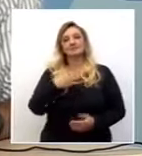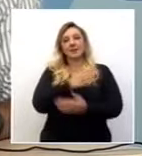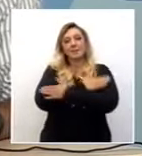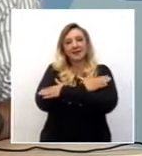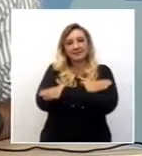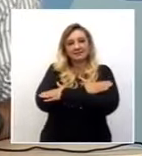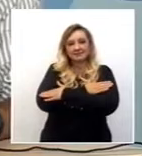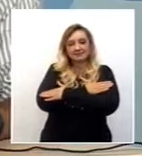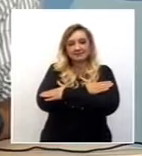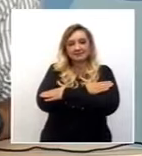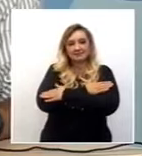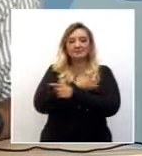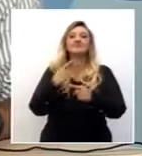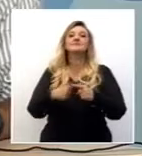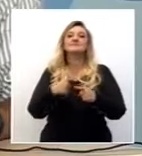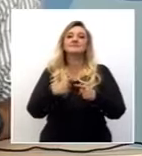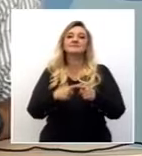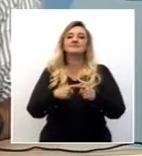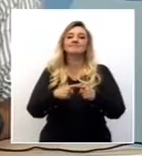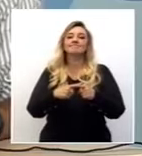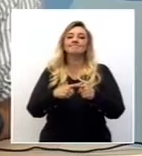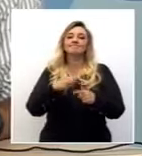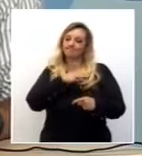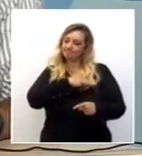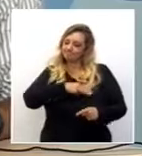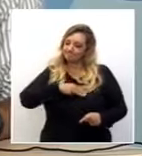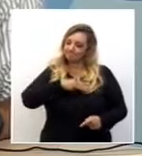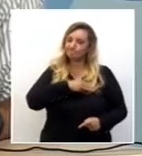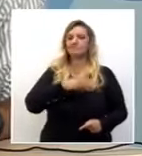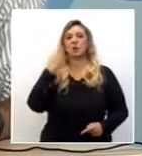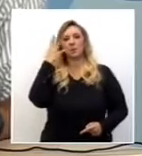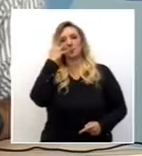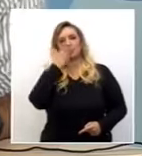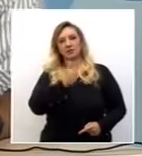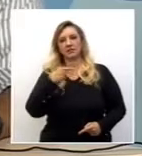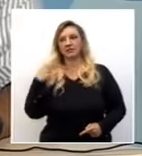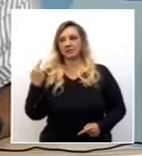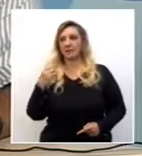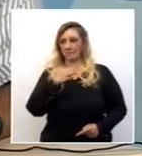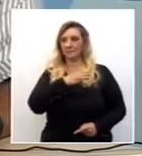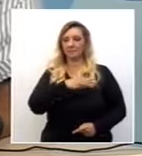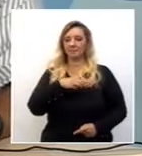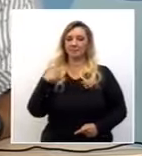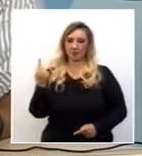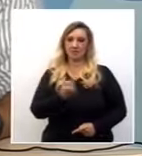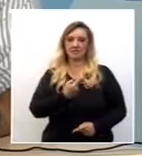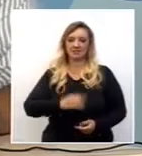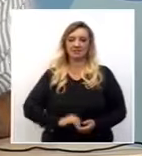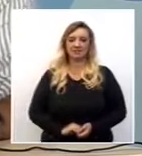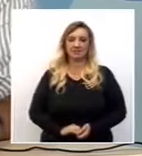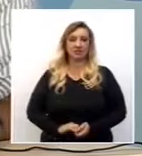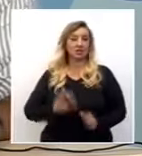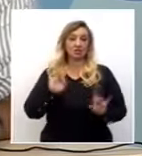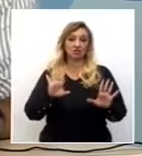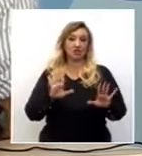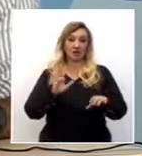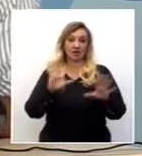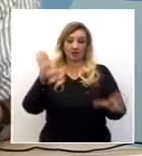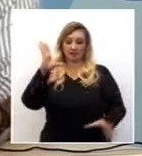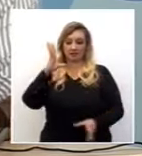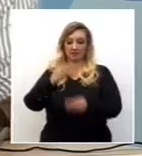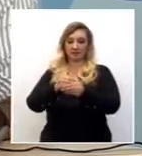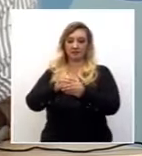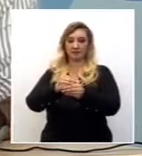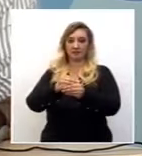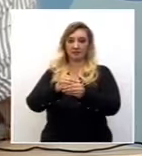aí, porque é uma missão muito bonita a nossa. Sim. Né? Bom, só para a gente fazer esse fechamento,